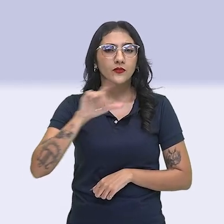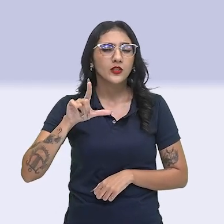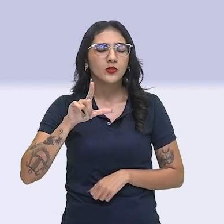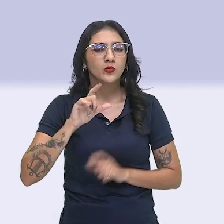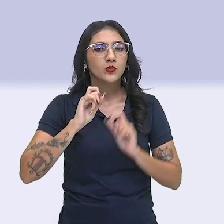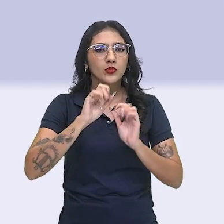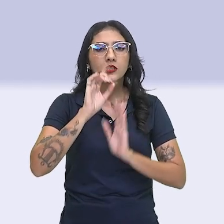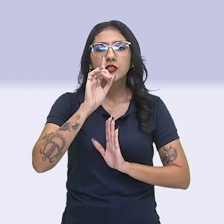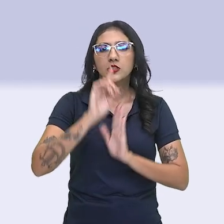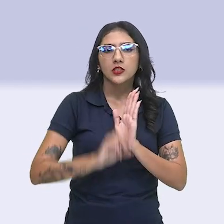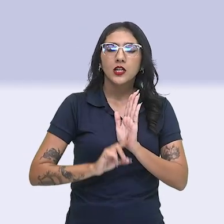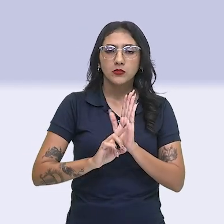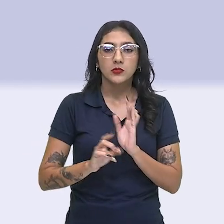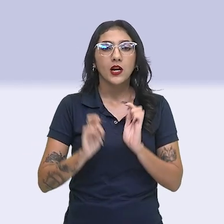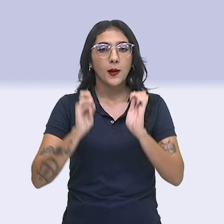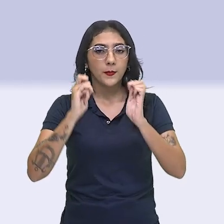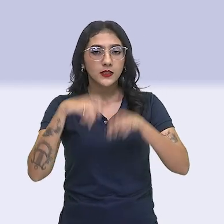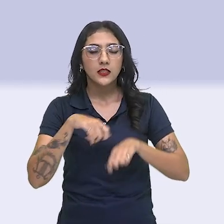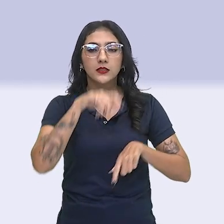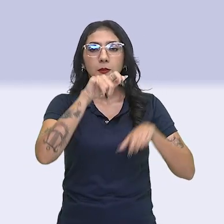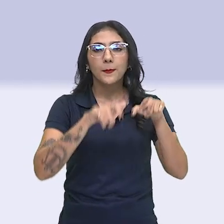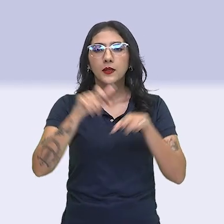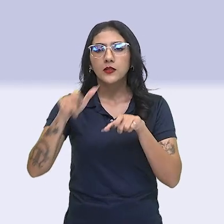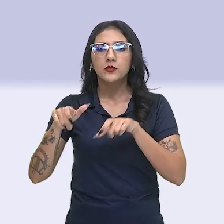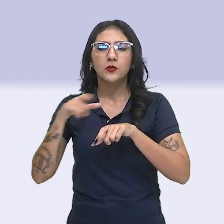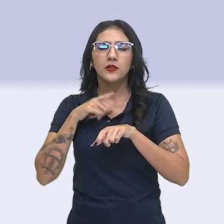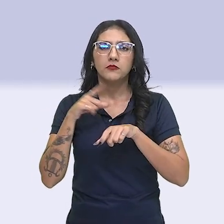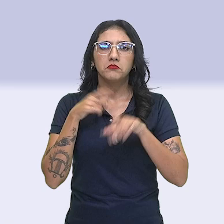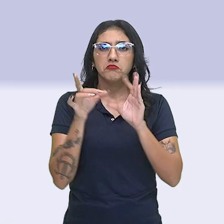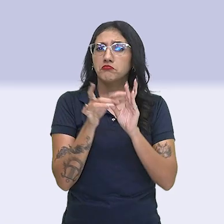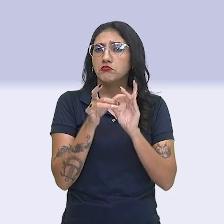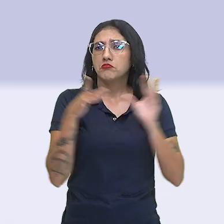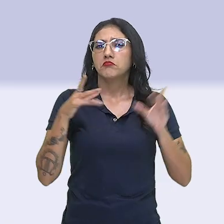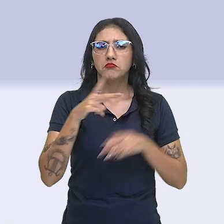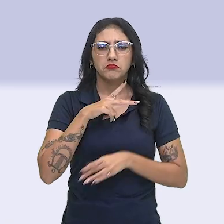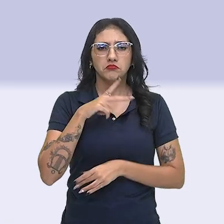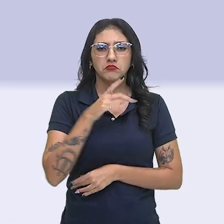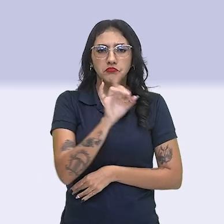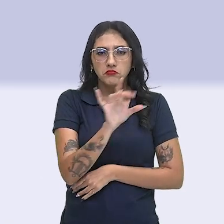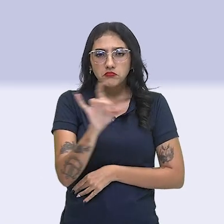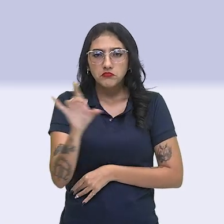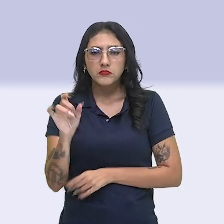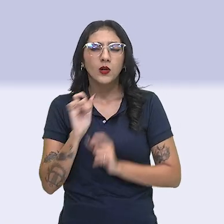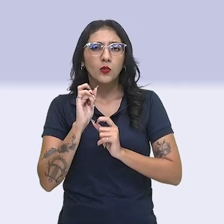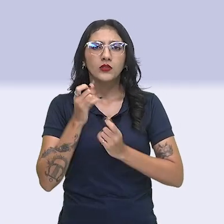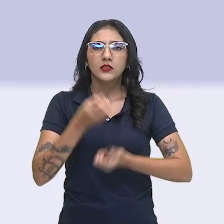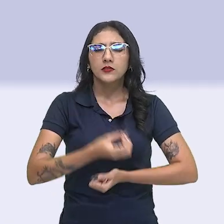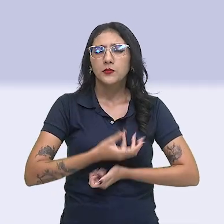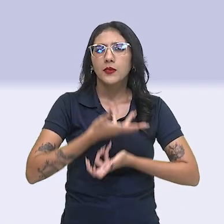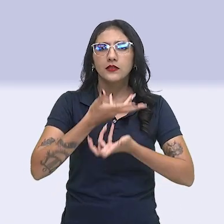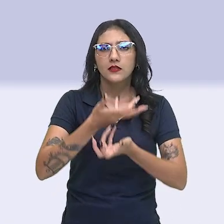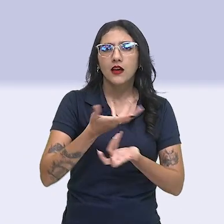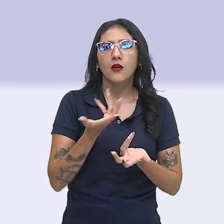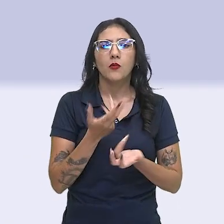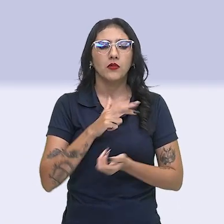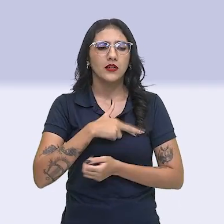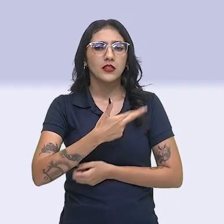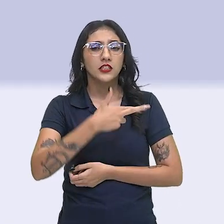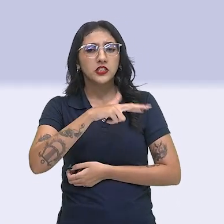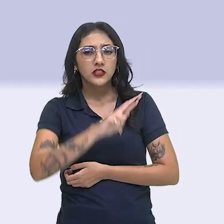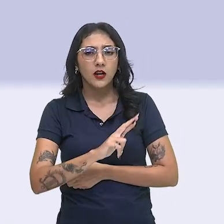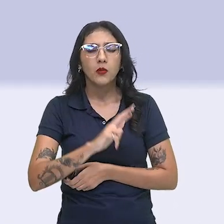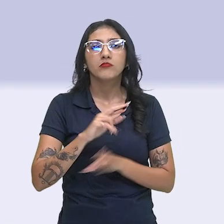que permitem aos cidadãos exercerem a sua liberdade individual, que é a liberdade de expressão, a